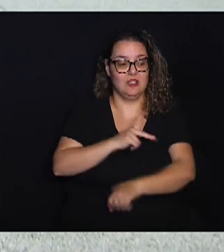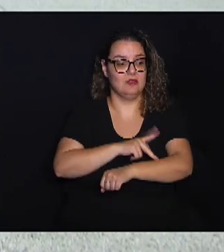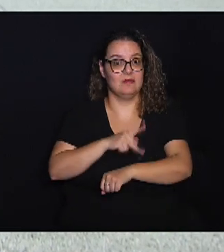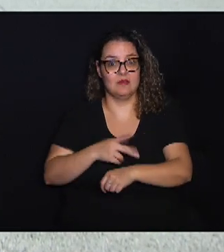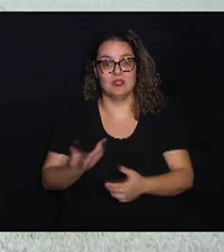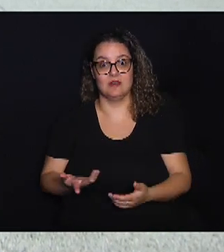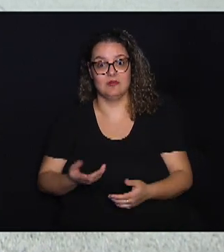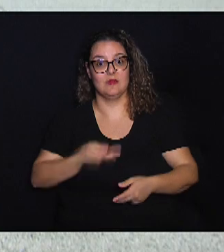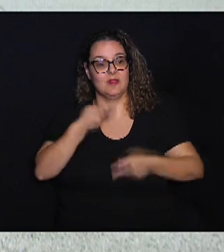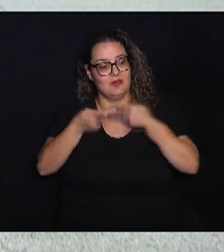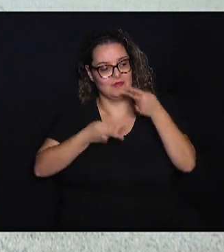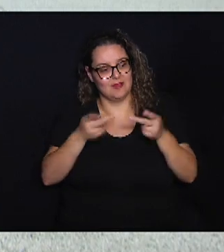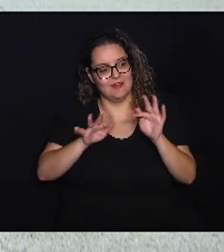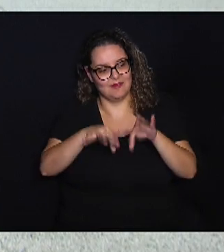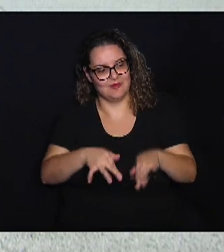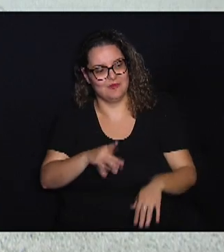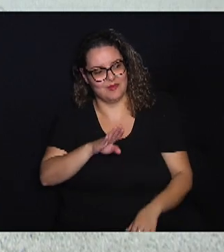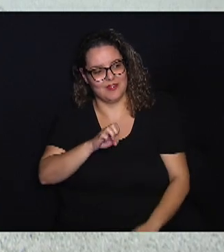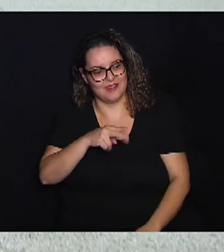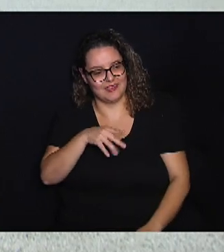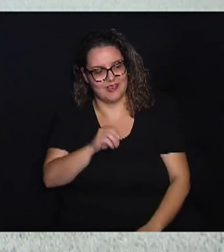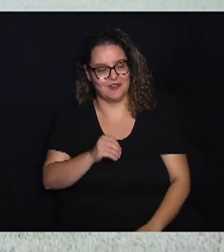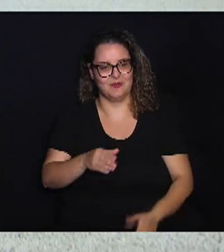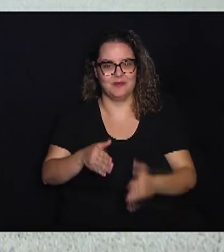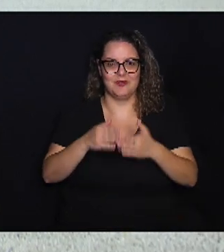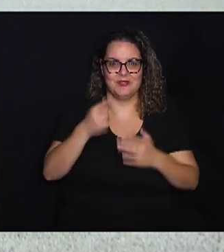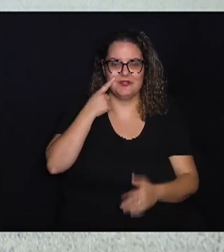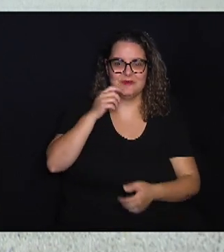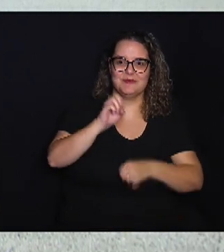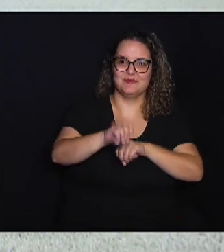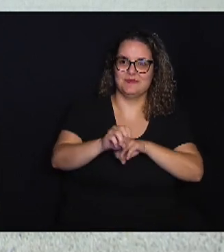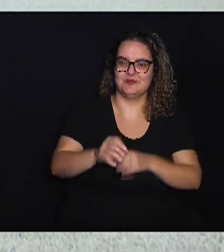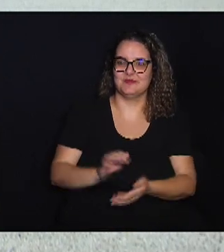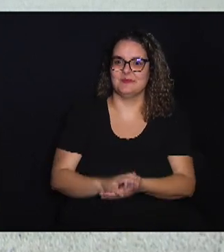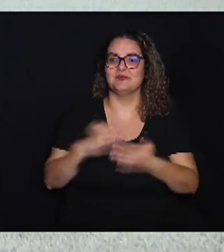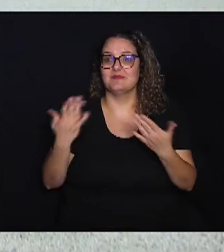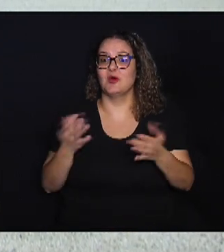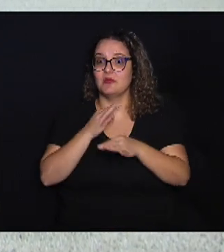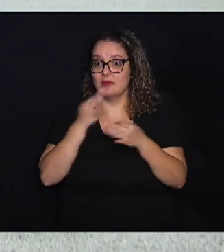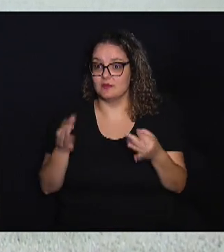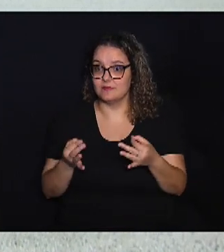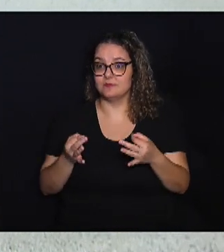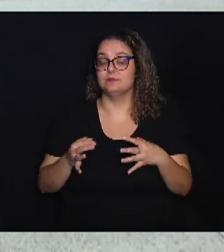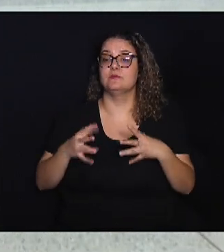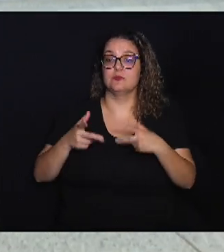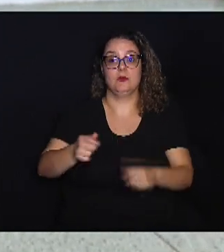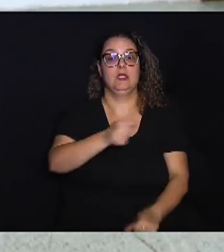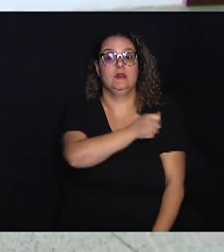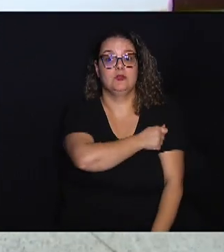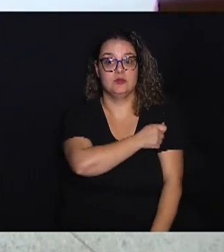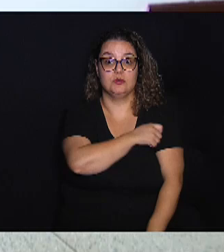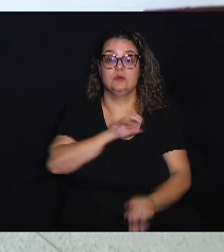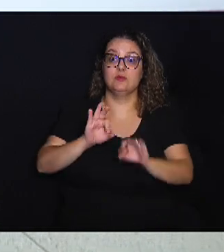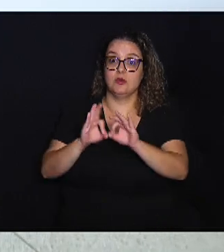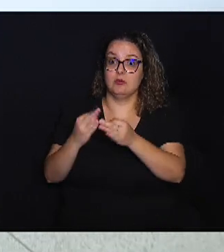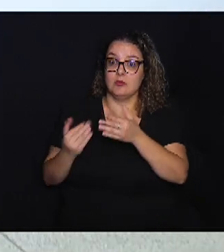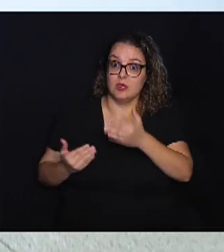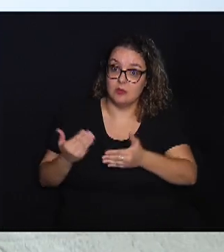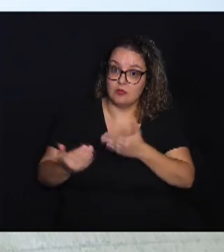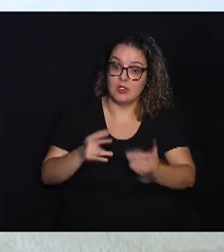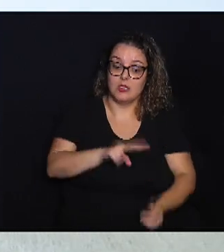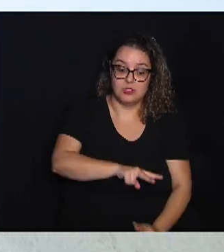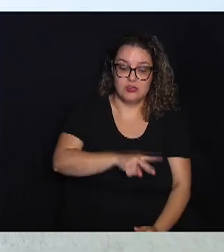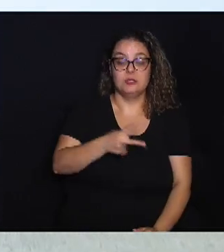Suas considerações finais aí, Bernardo, por favor, aqui no De Olho na Educação. Perfeito. Olha, eu deixo para os alunos e para as famílias que estão passando por esse